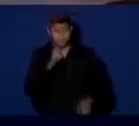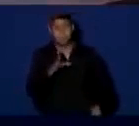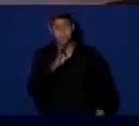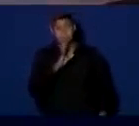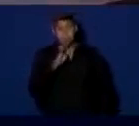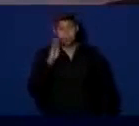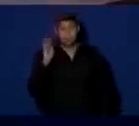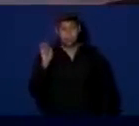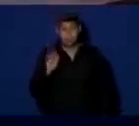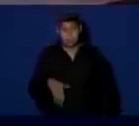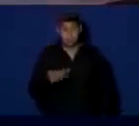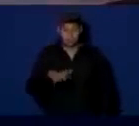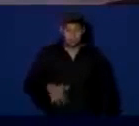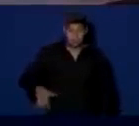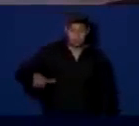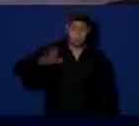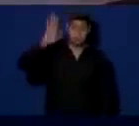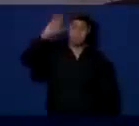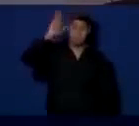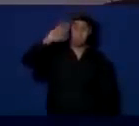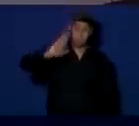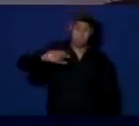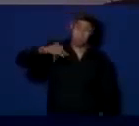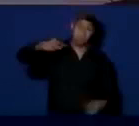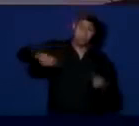bem a cena política brasileira.